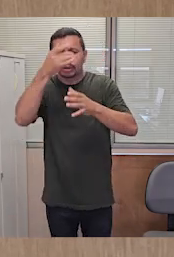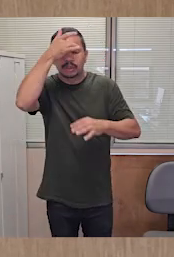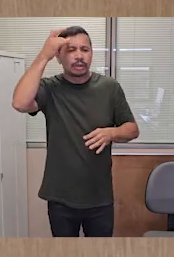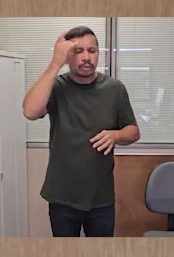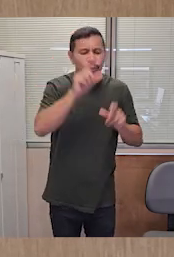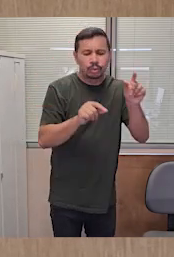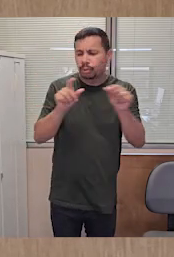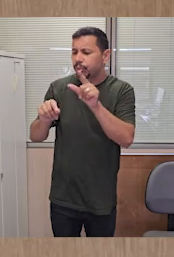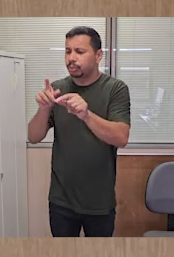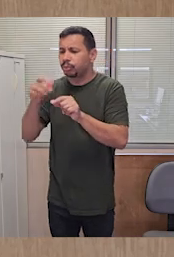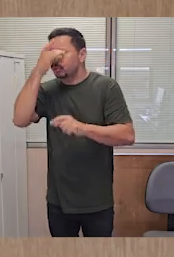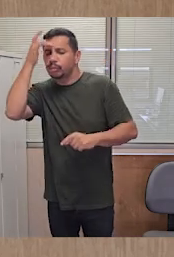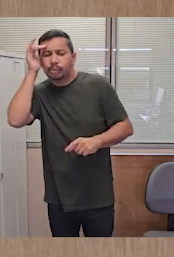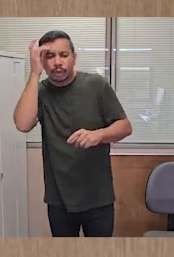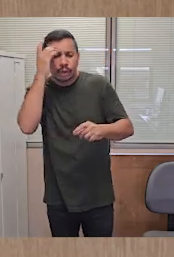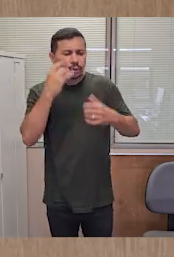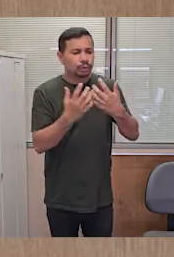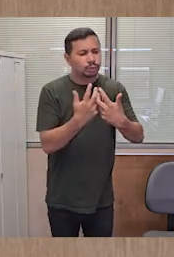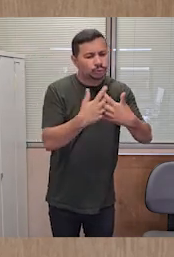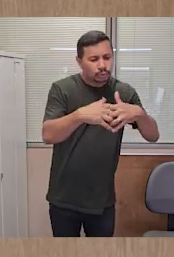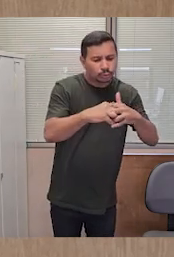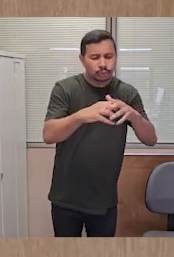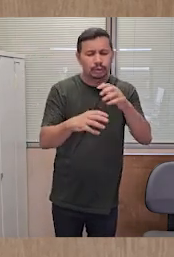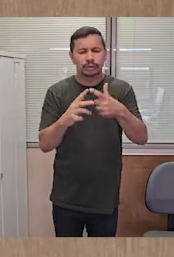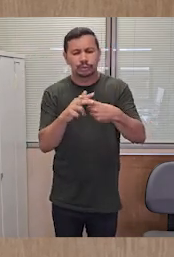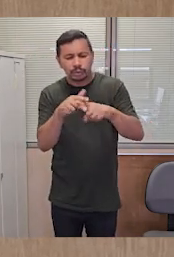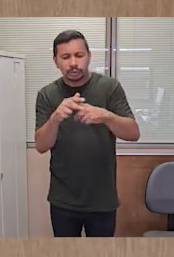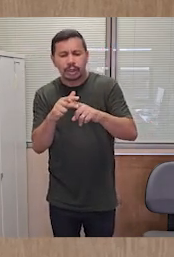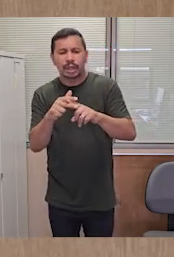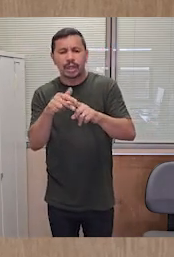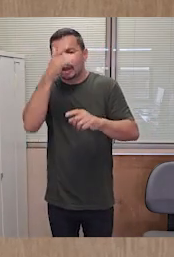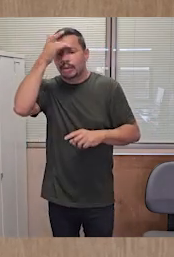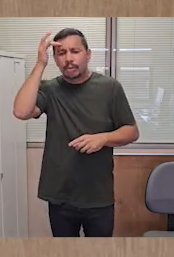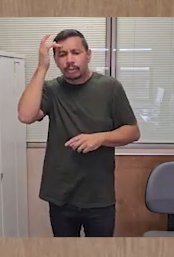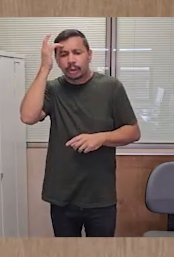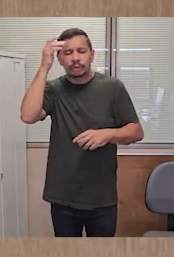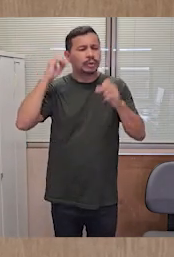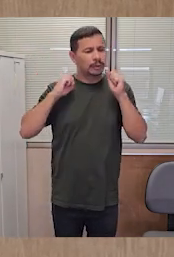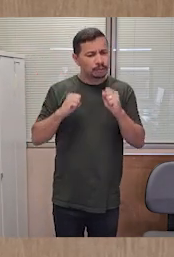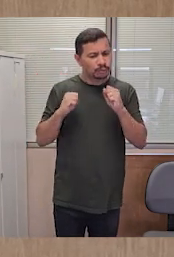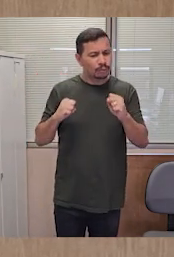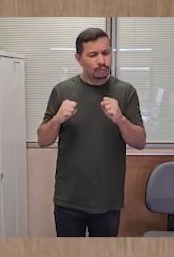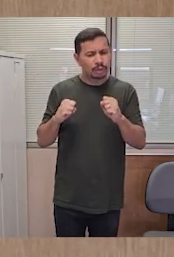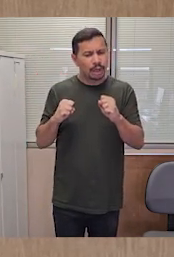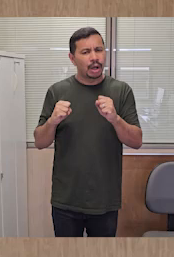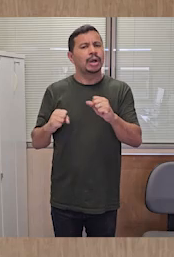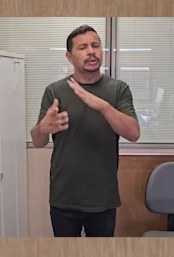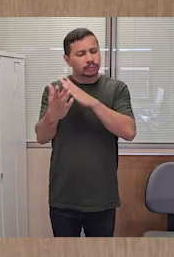descobrindo talentos na categoria, descobrindo pessoas que pudessem, vamos dizer,